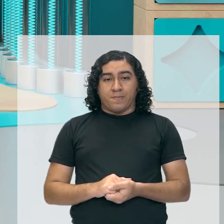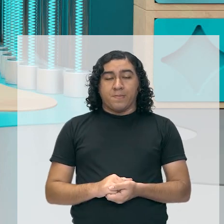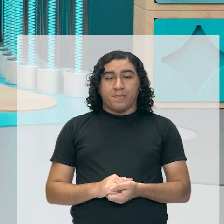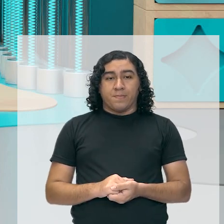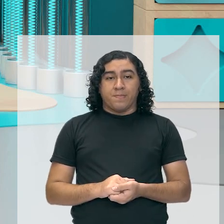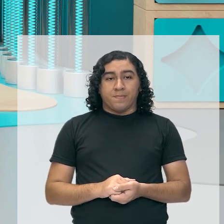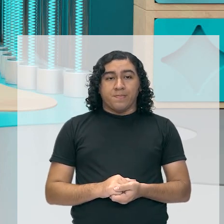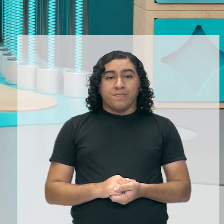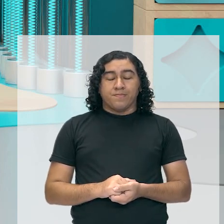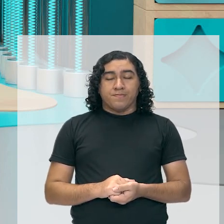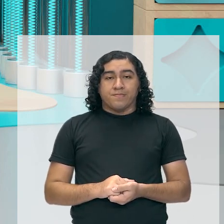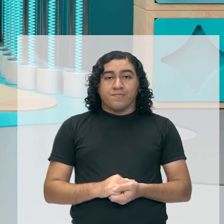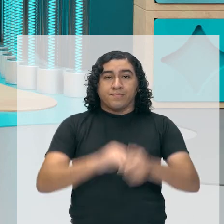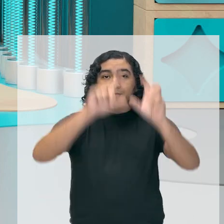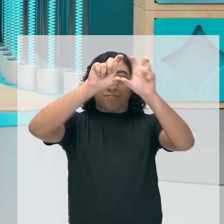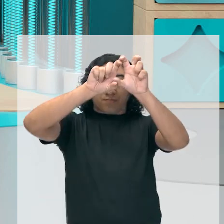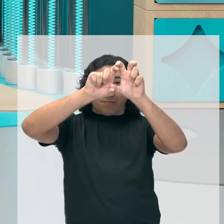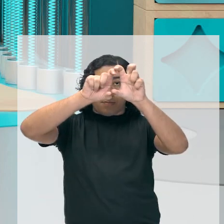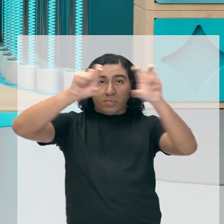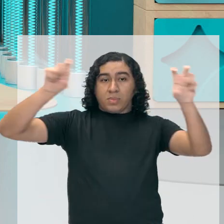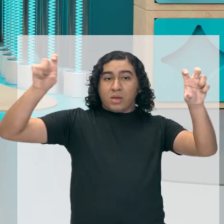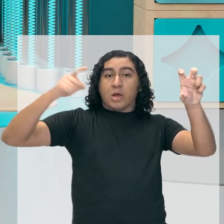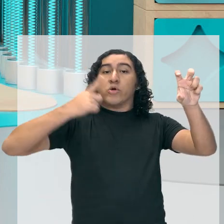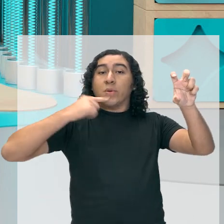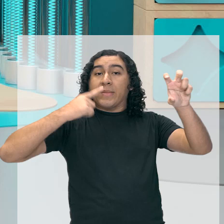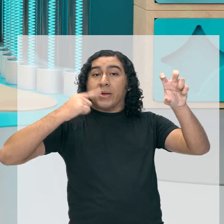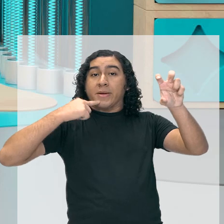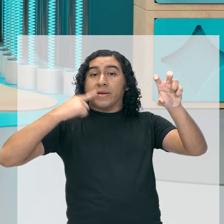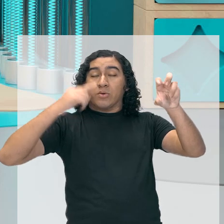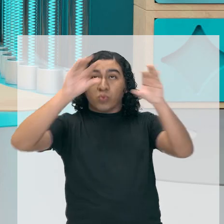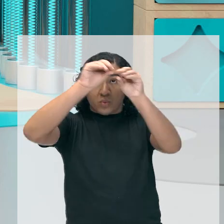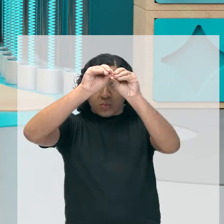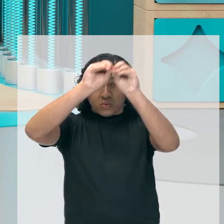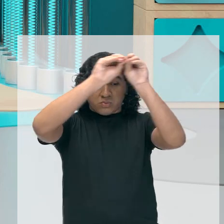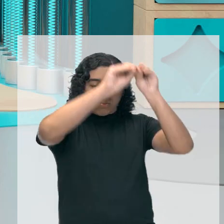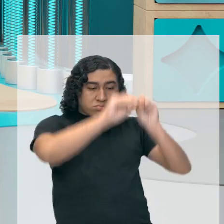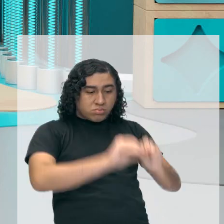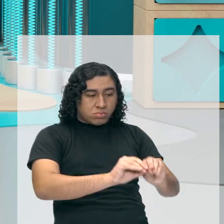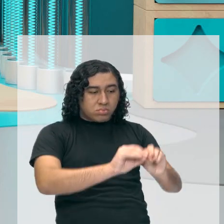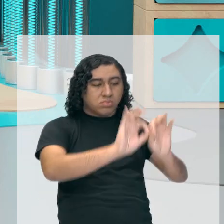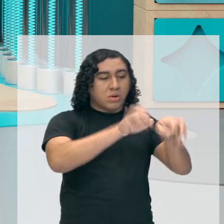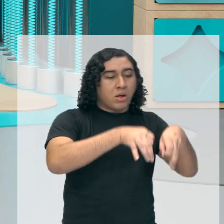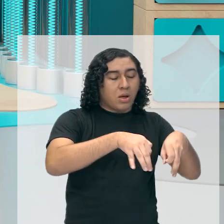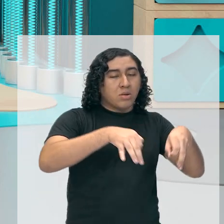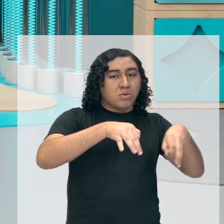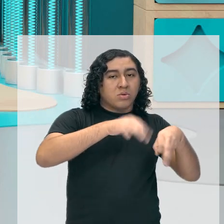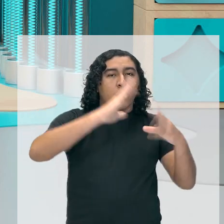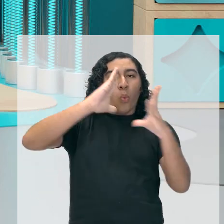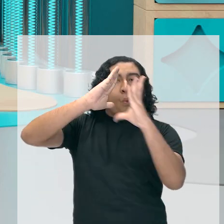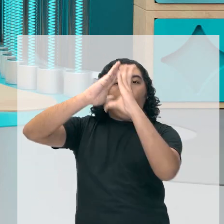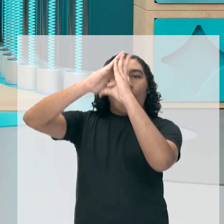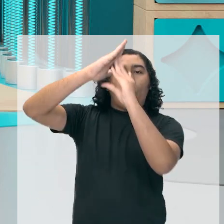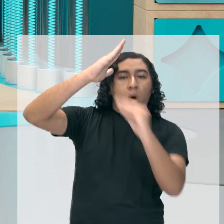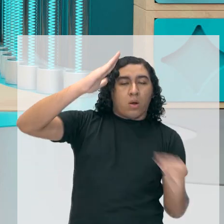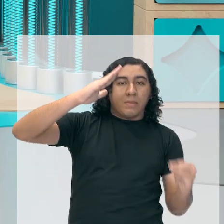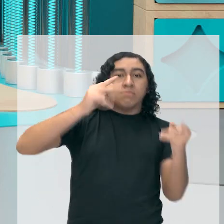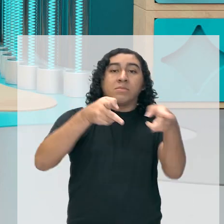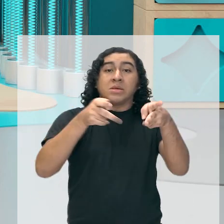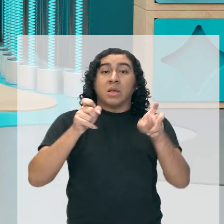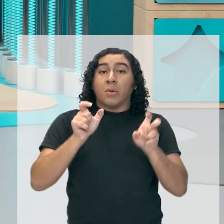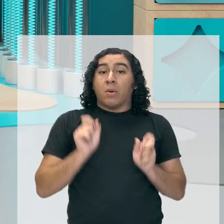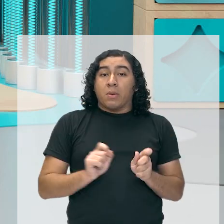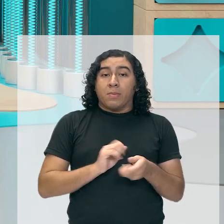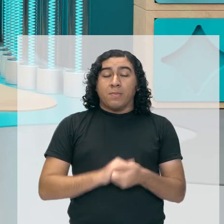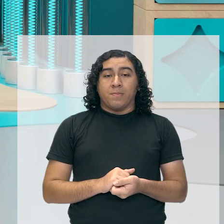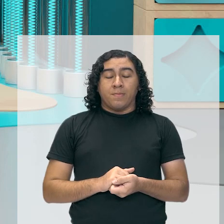Conferência das Nações Unidas sobre Mudanças Climáticas de 2023, certo? COP28. Percebo que